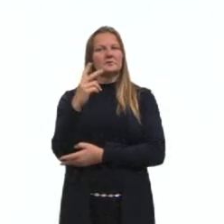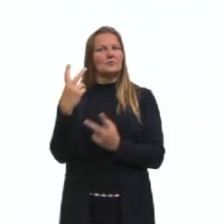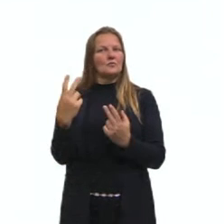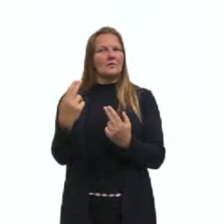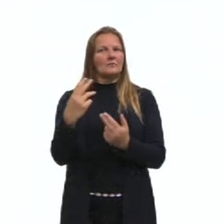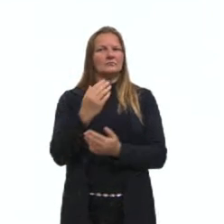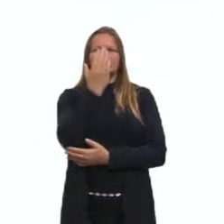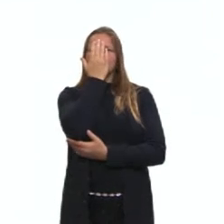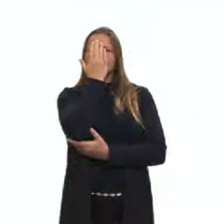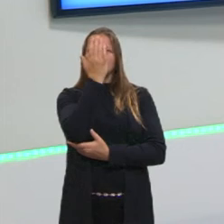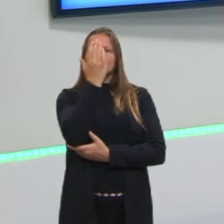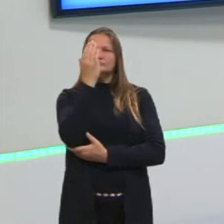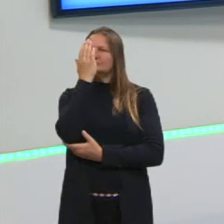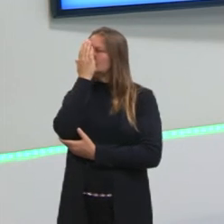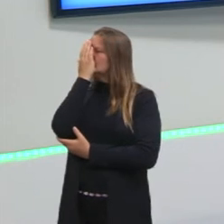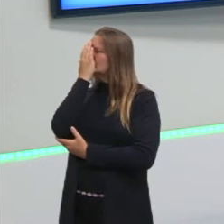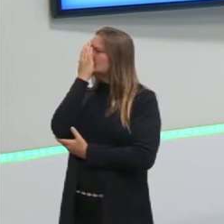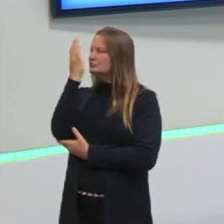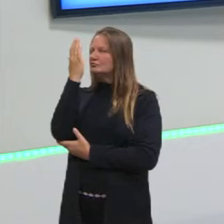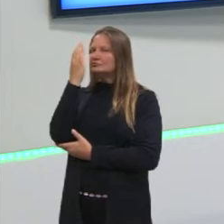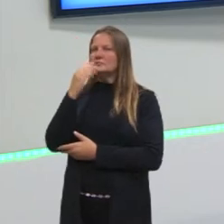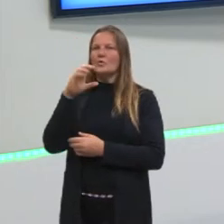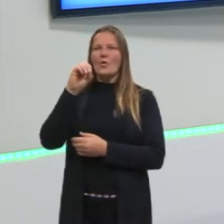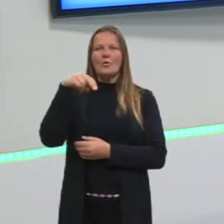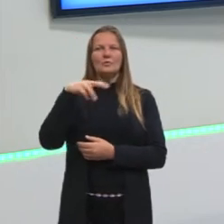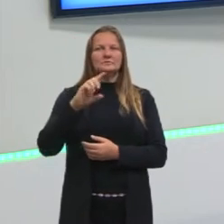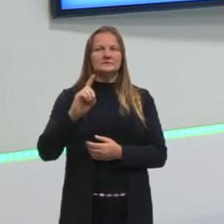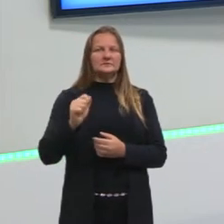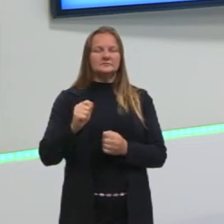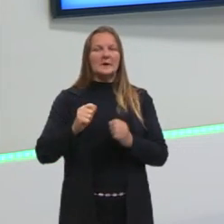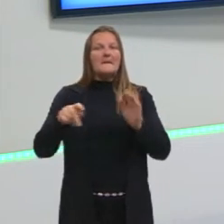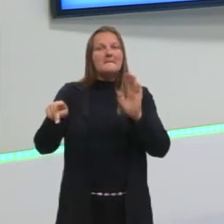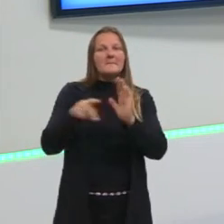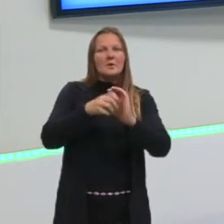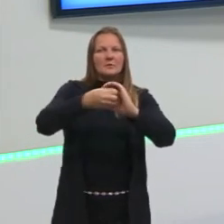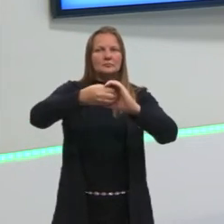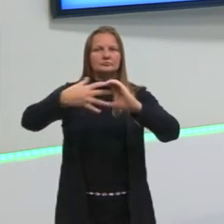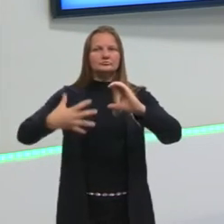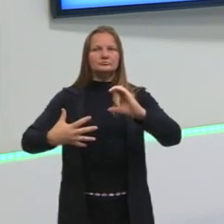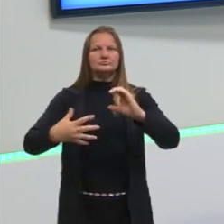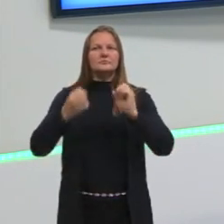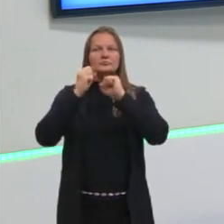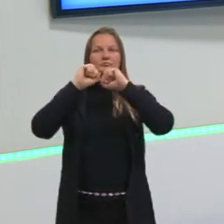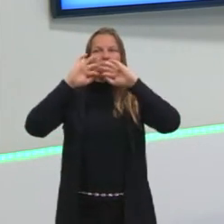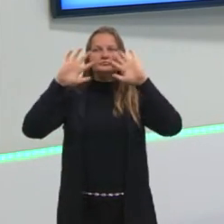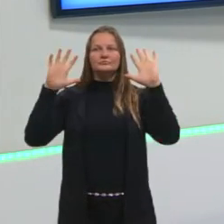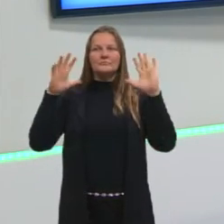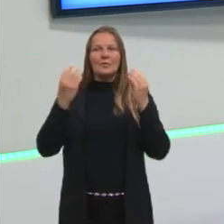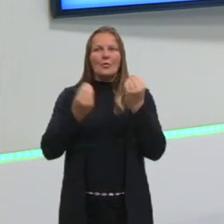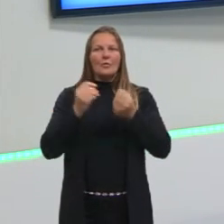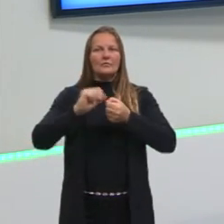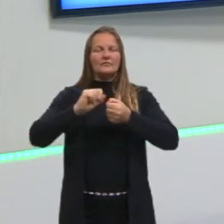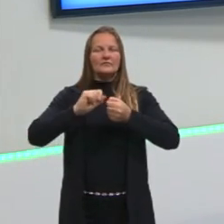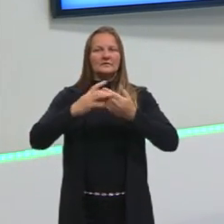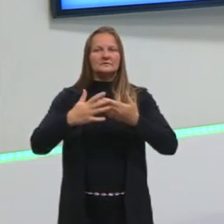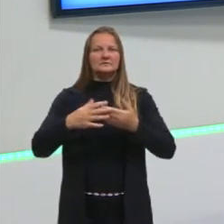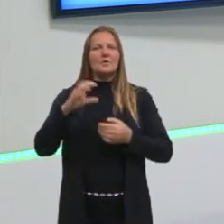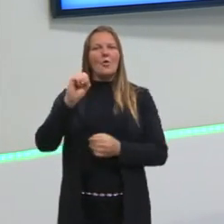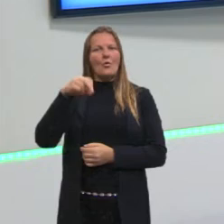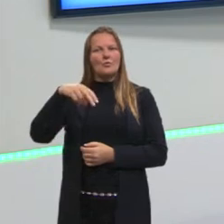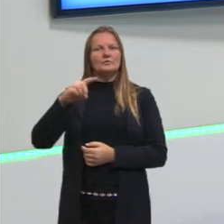partir daqui, para a gente conseguir caracterizar as ondas de uma forma específica que a gente vai entender e vai olhar para aquilo ali, isso é uma